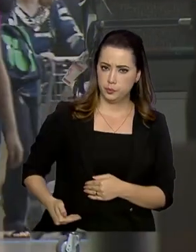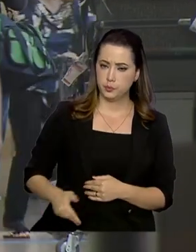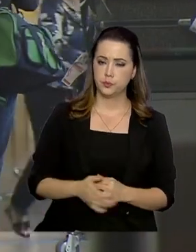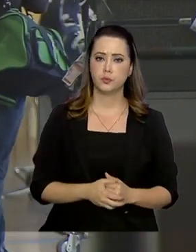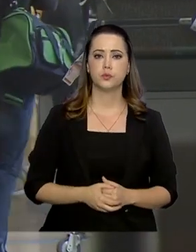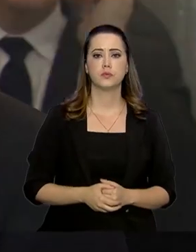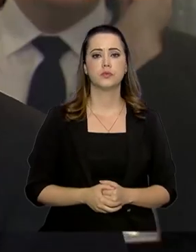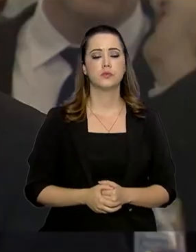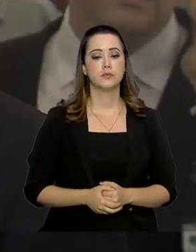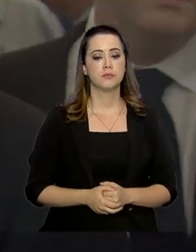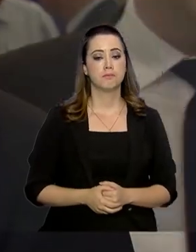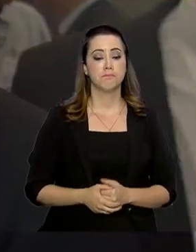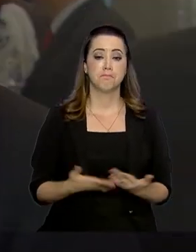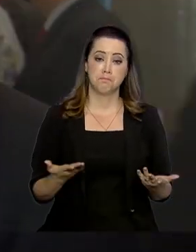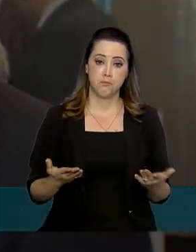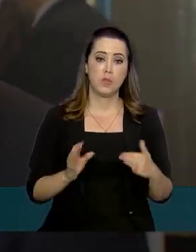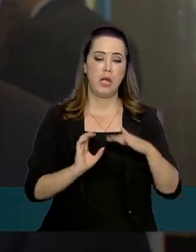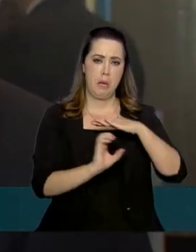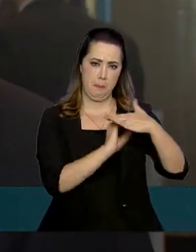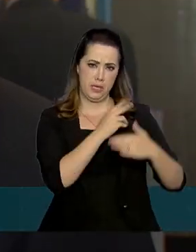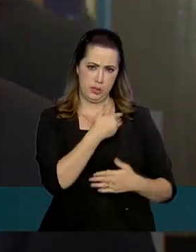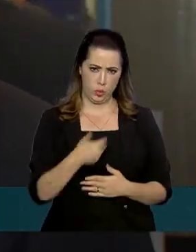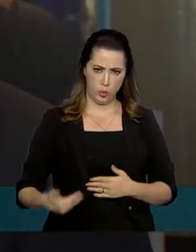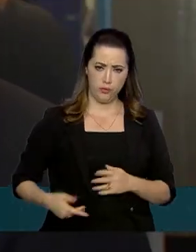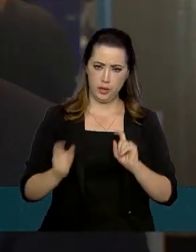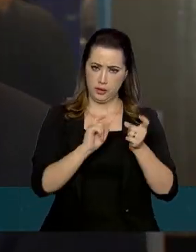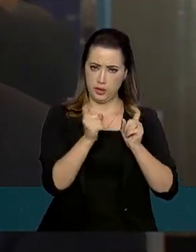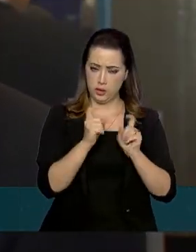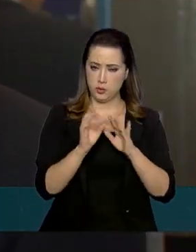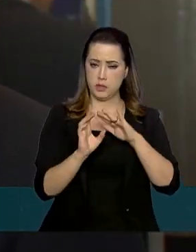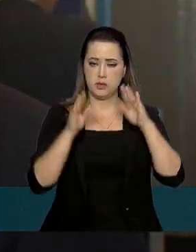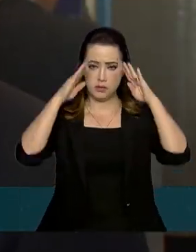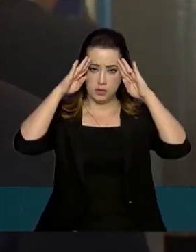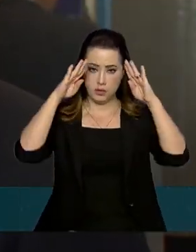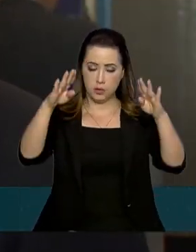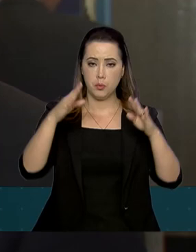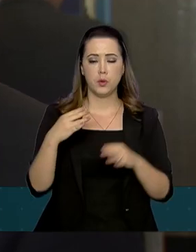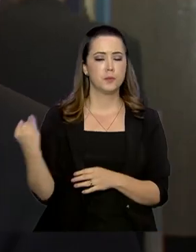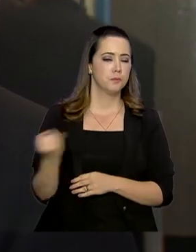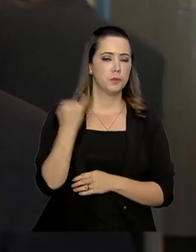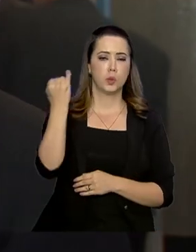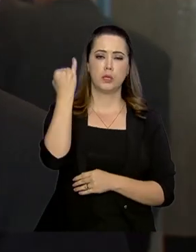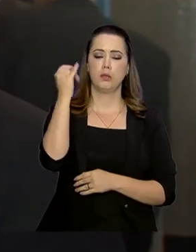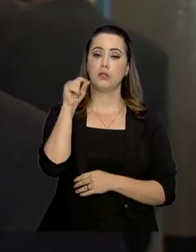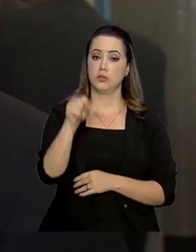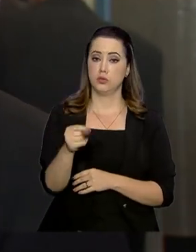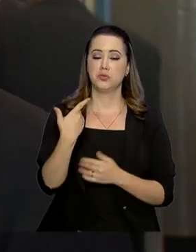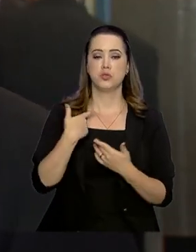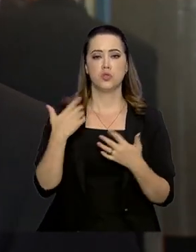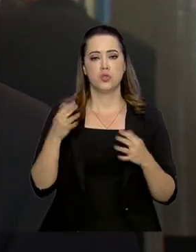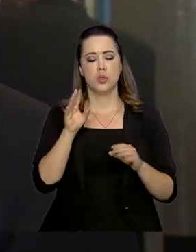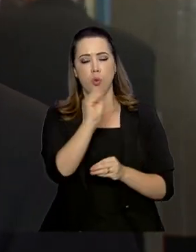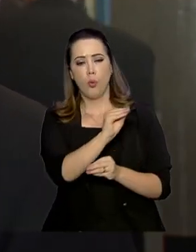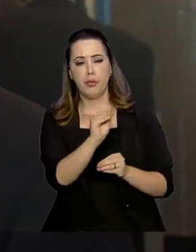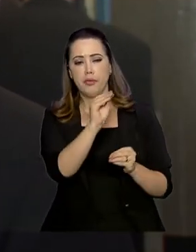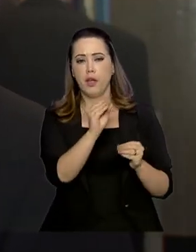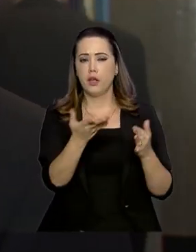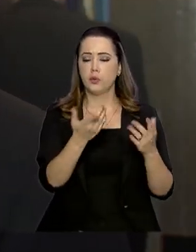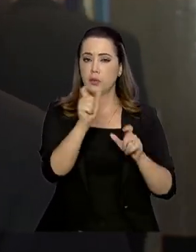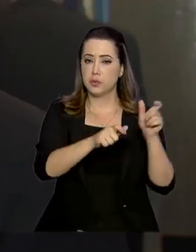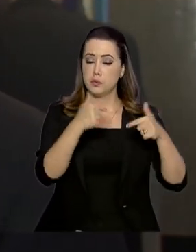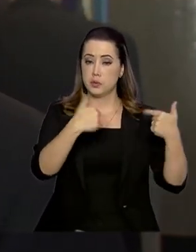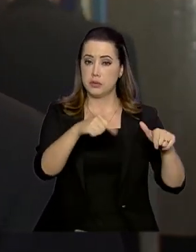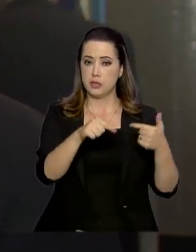Infraero. A Infraero tem uma capacidade, tem um valor intrínseco nos seus funcionários muito forte.